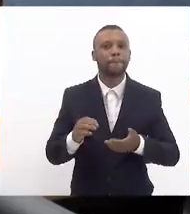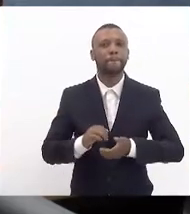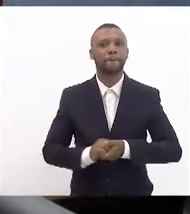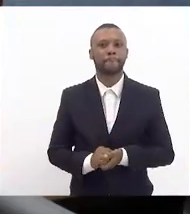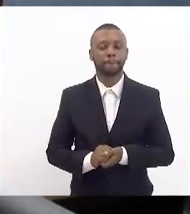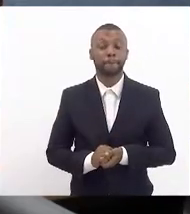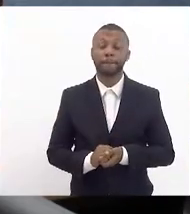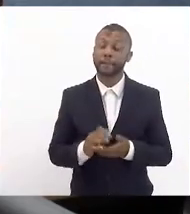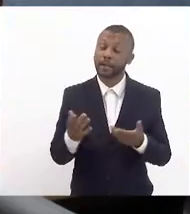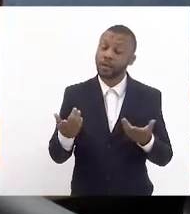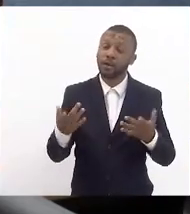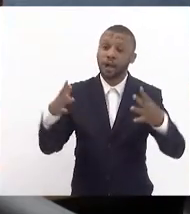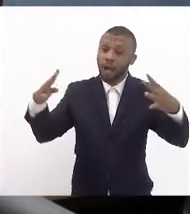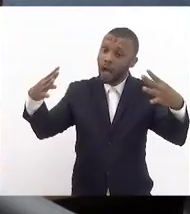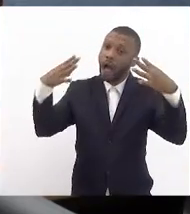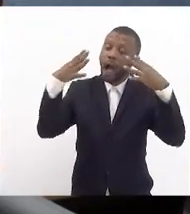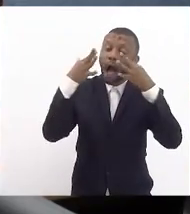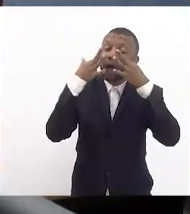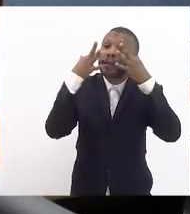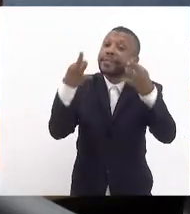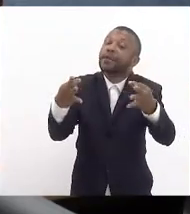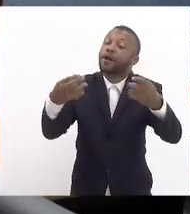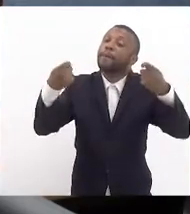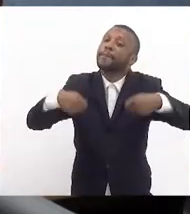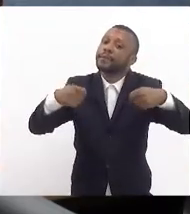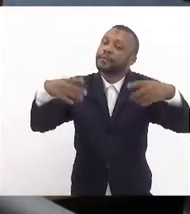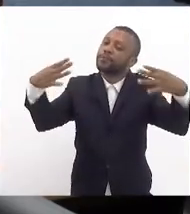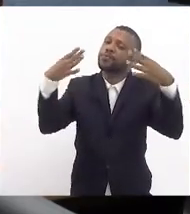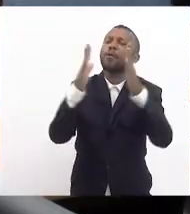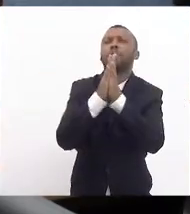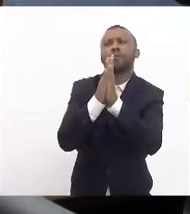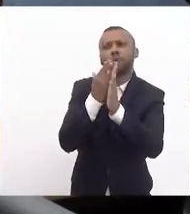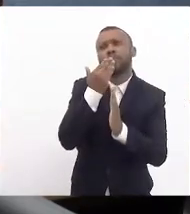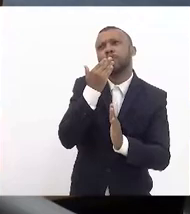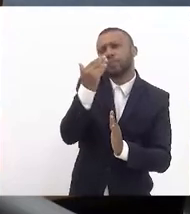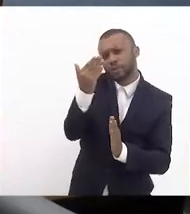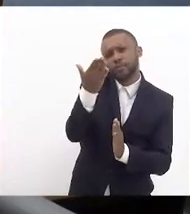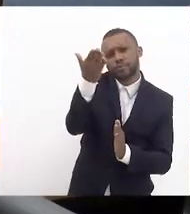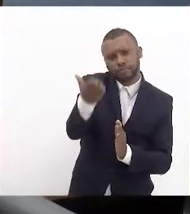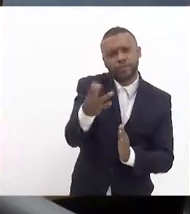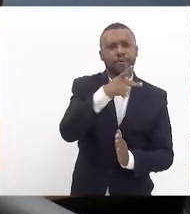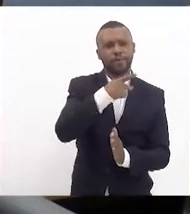Presidente, eu vou precisar da tua atenção, presidente. É um pedido para o senhor.